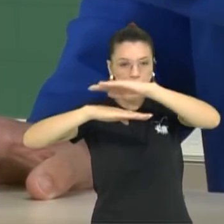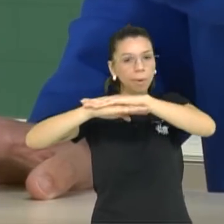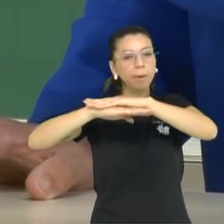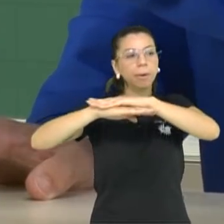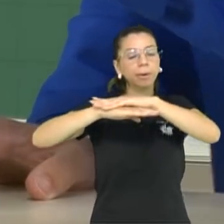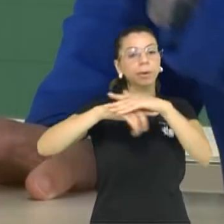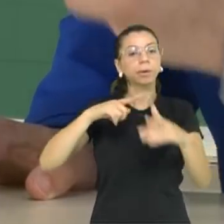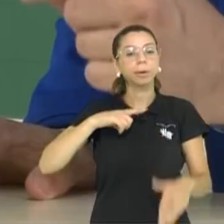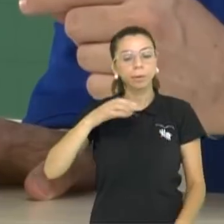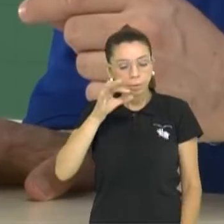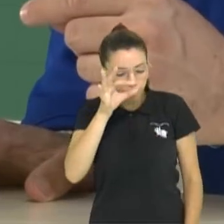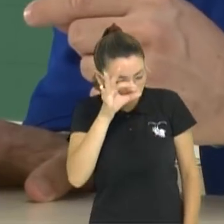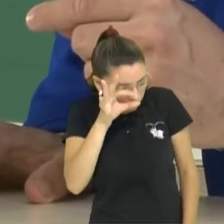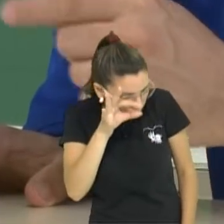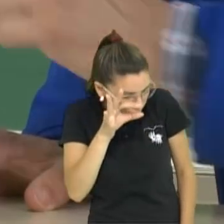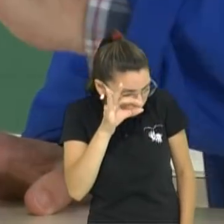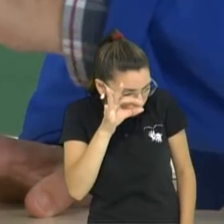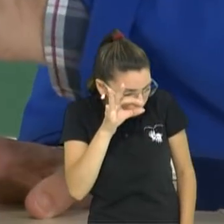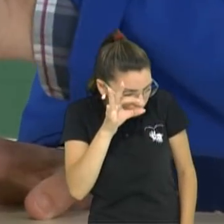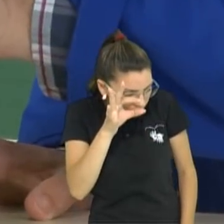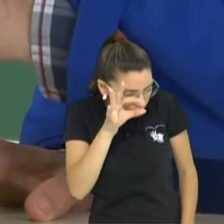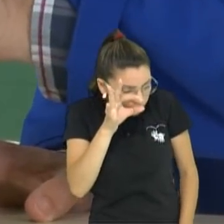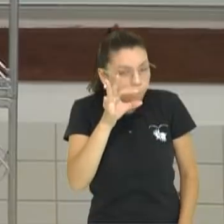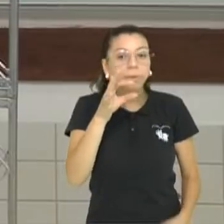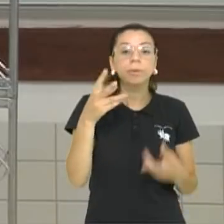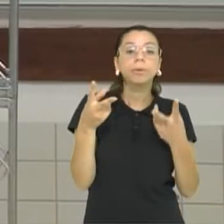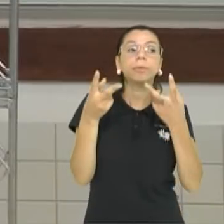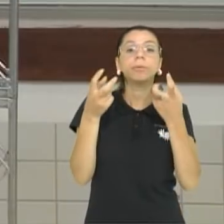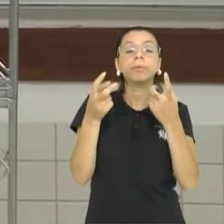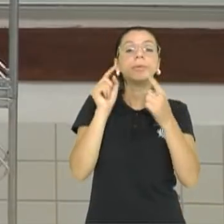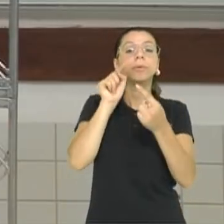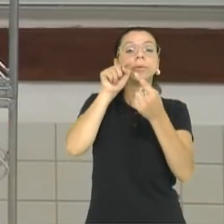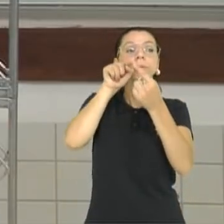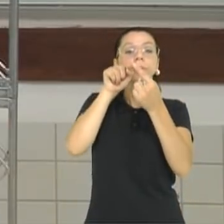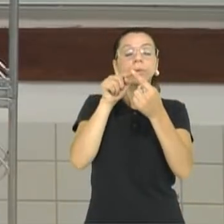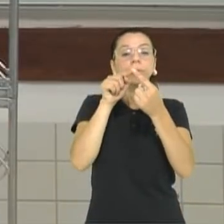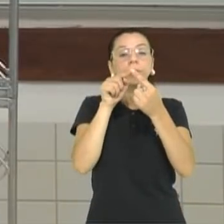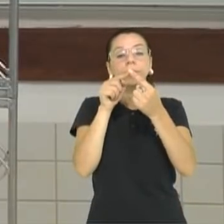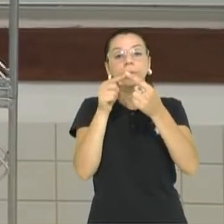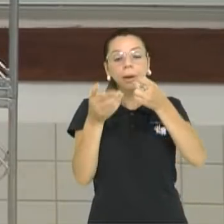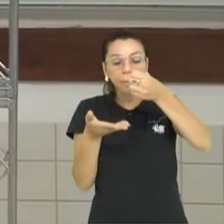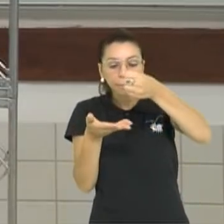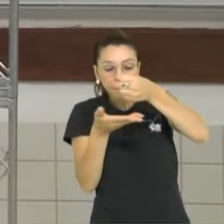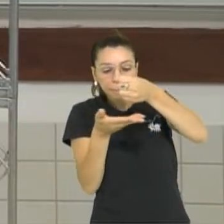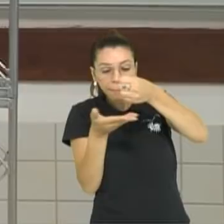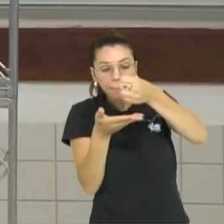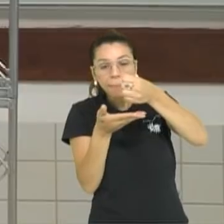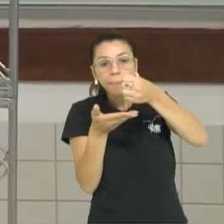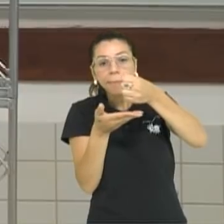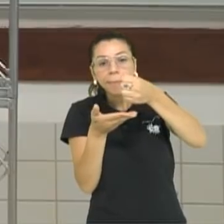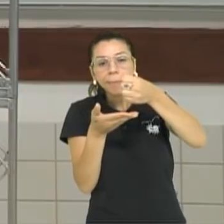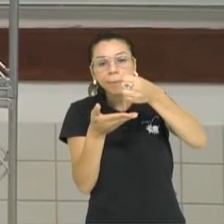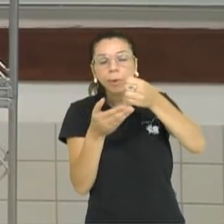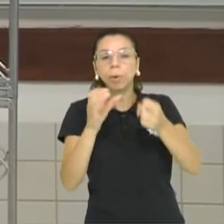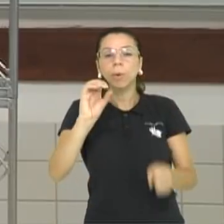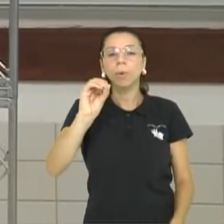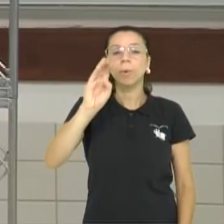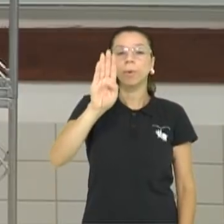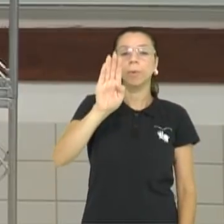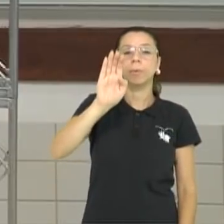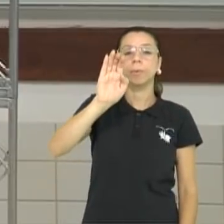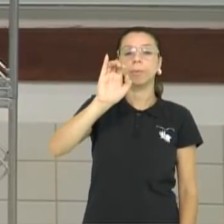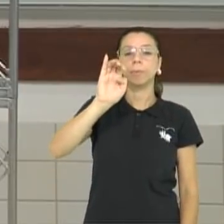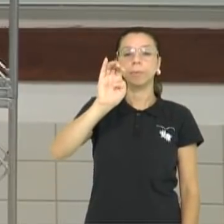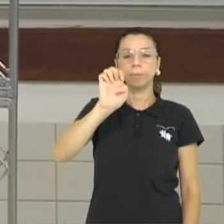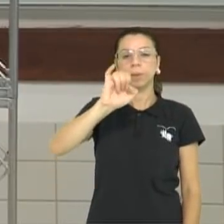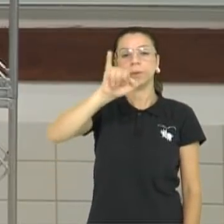A ocular, onde eu coloco os meus olhinhos, e a objetiva, que fica perto do objeto. Então, essas lentes têm um poder